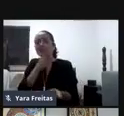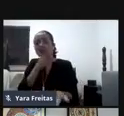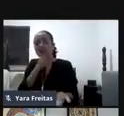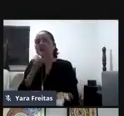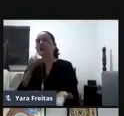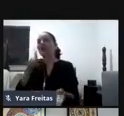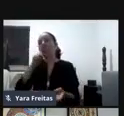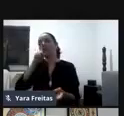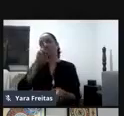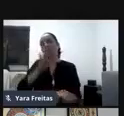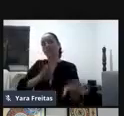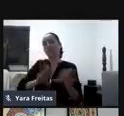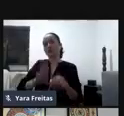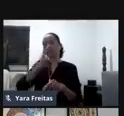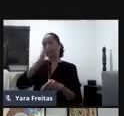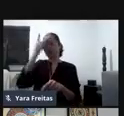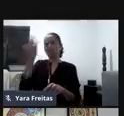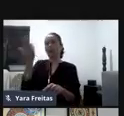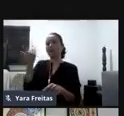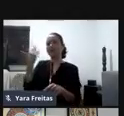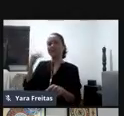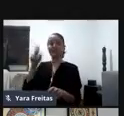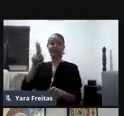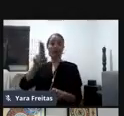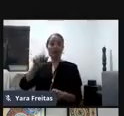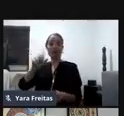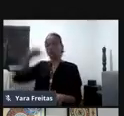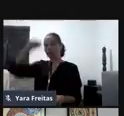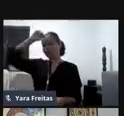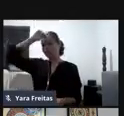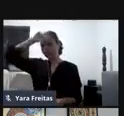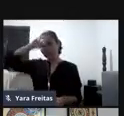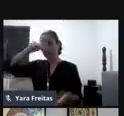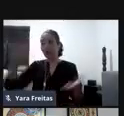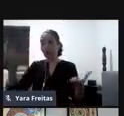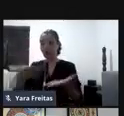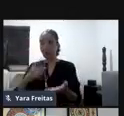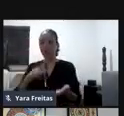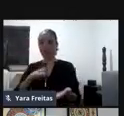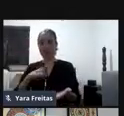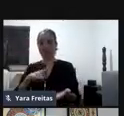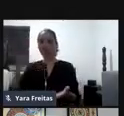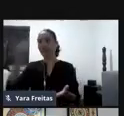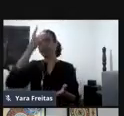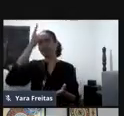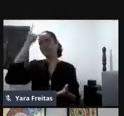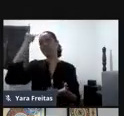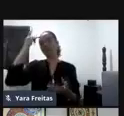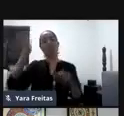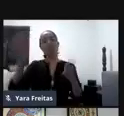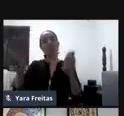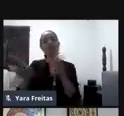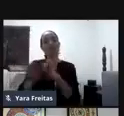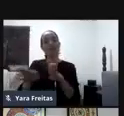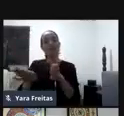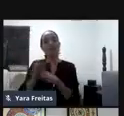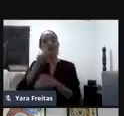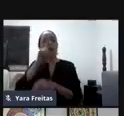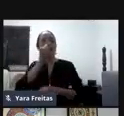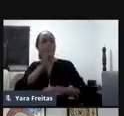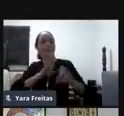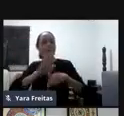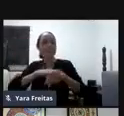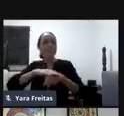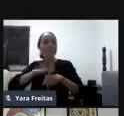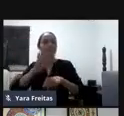pessoa nunca teve depressão e agora tem. Ela também tem um risco maior de